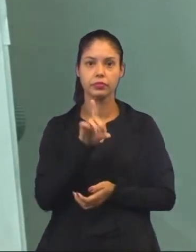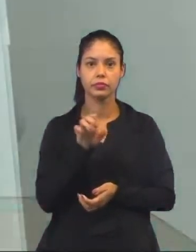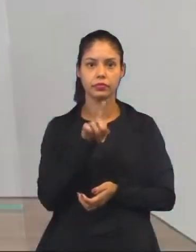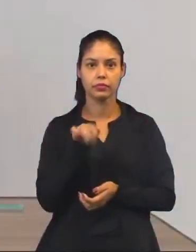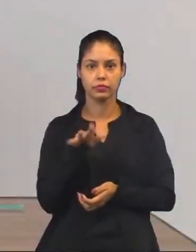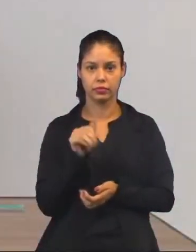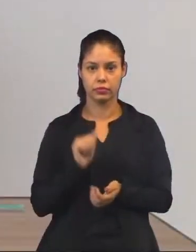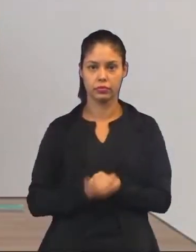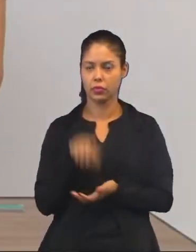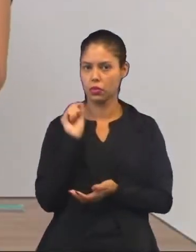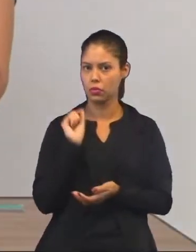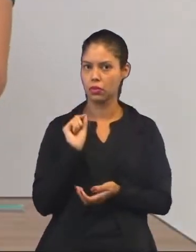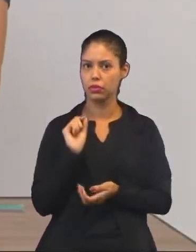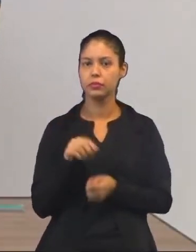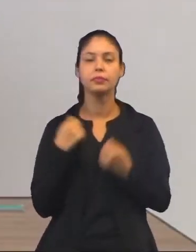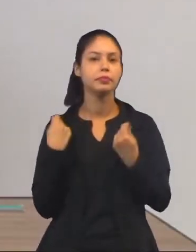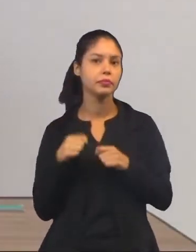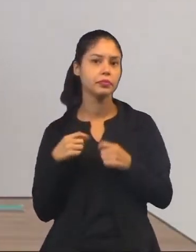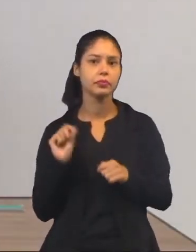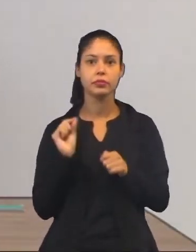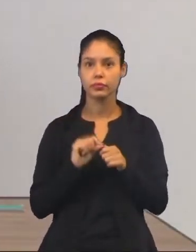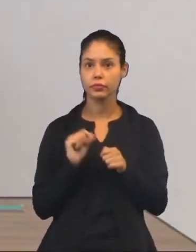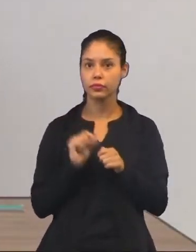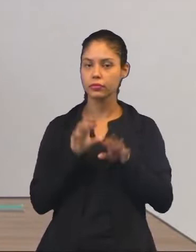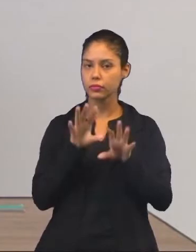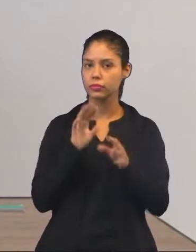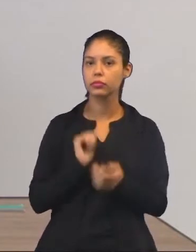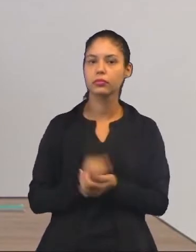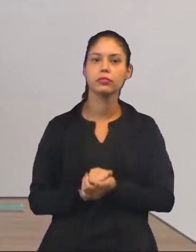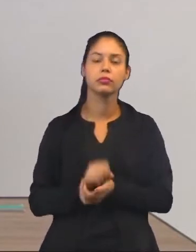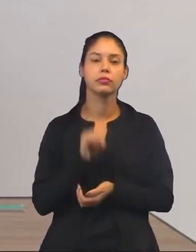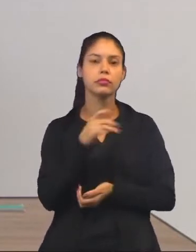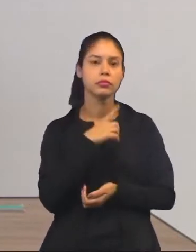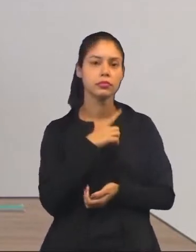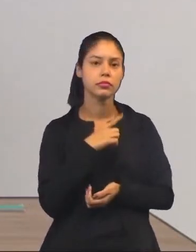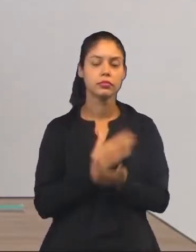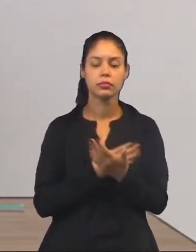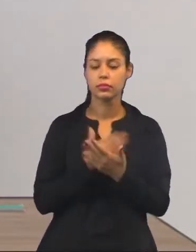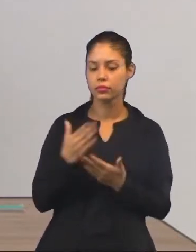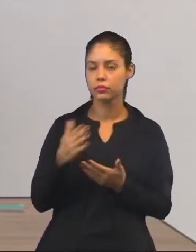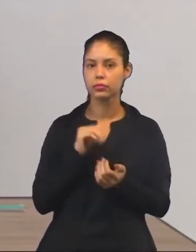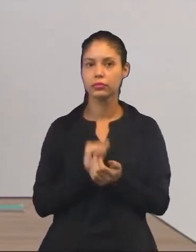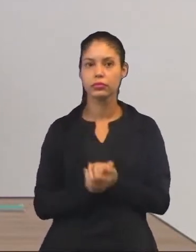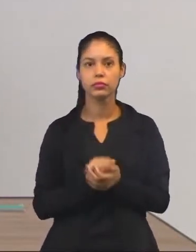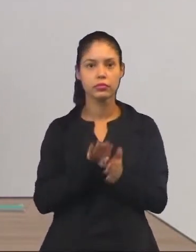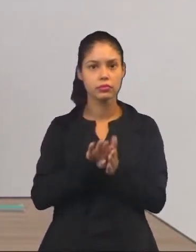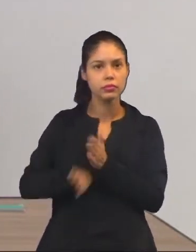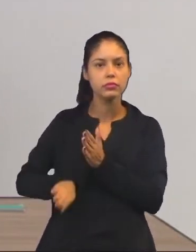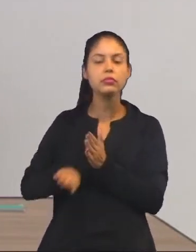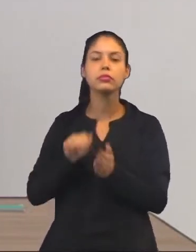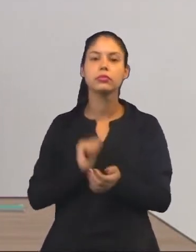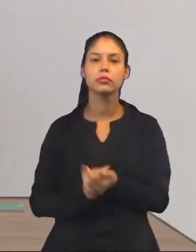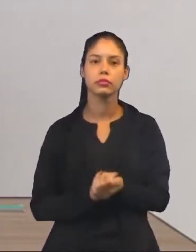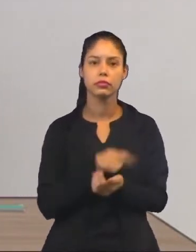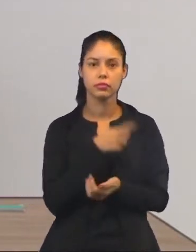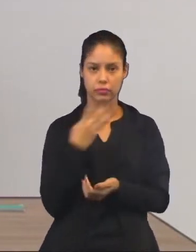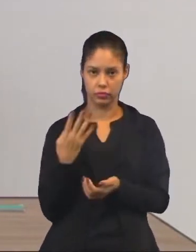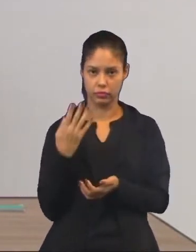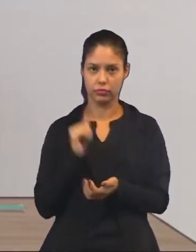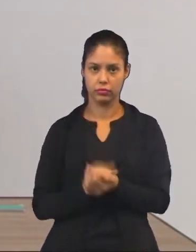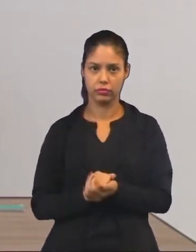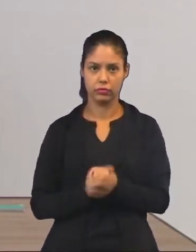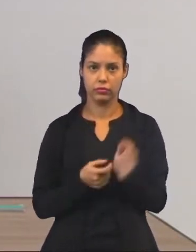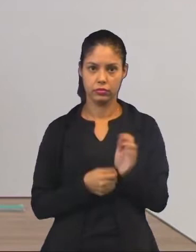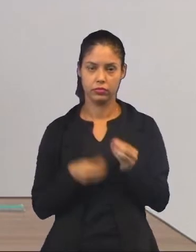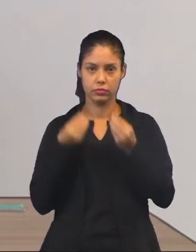dezena. E o que vocês vão precisar fazer aqui? Se ela tem uma quantidade inicial e ela retira uma quantidade